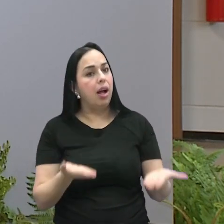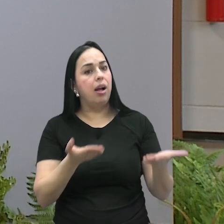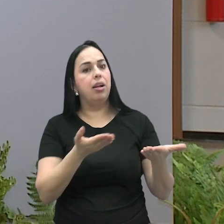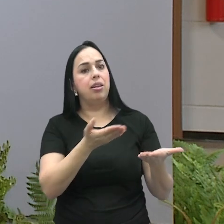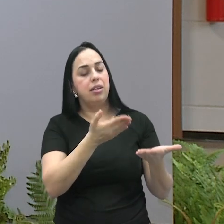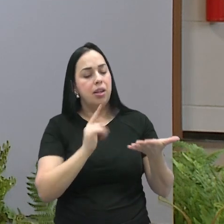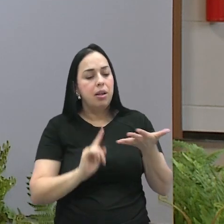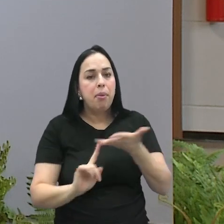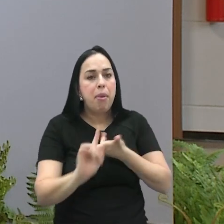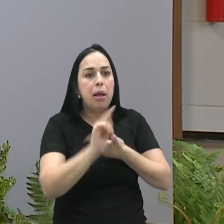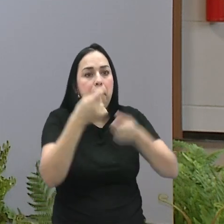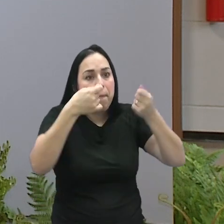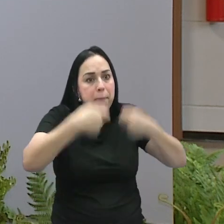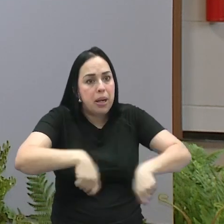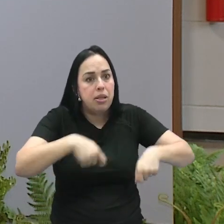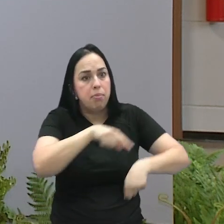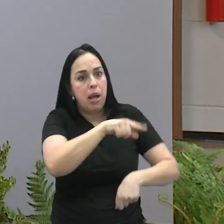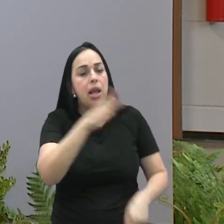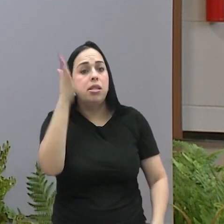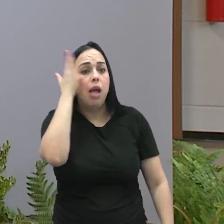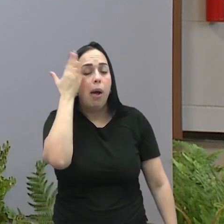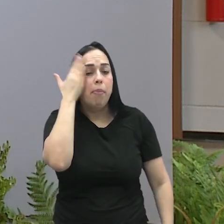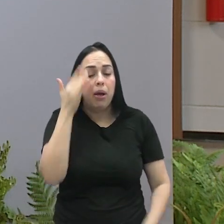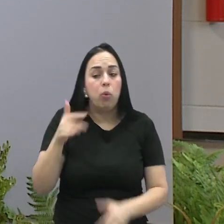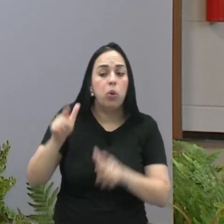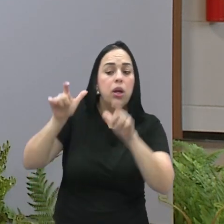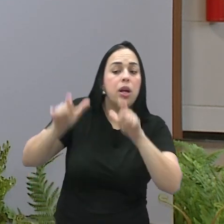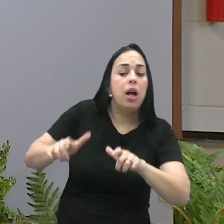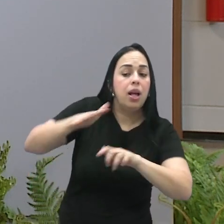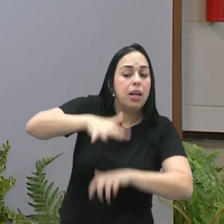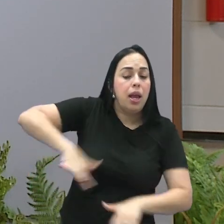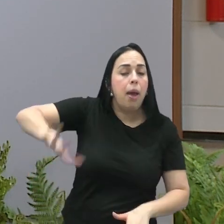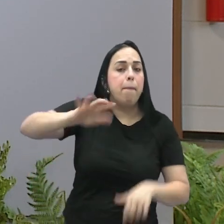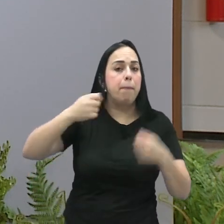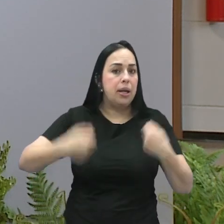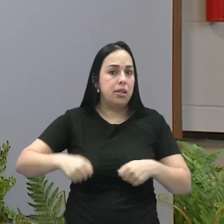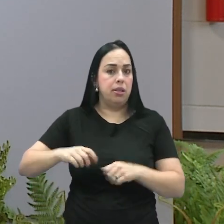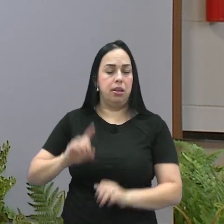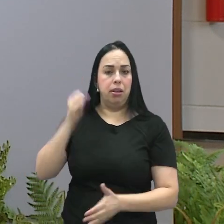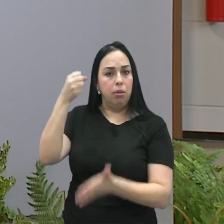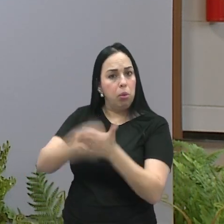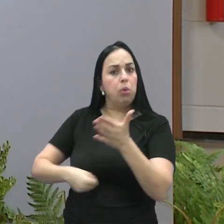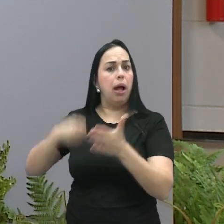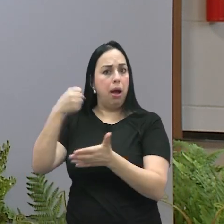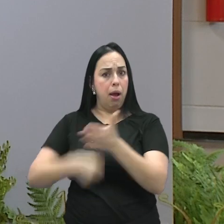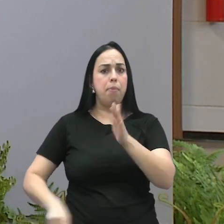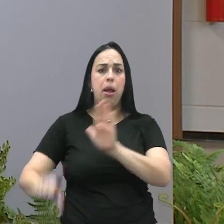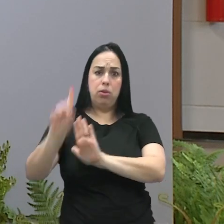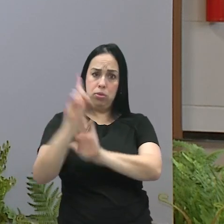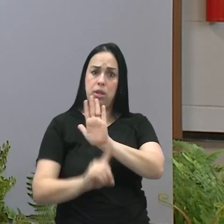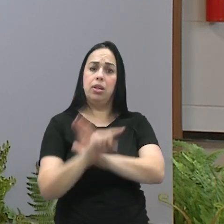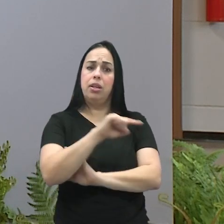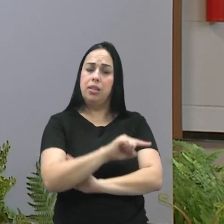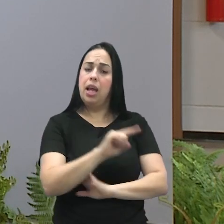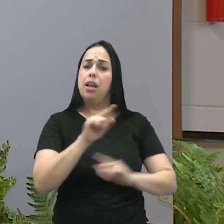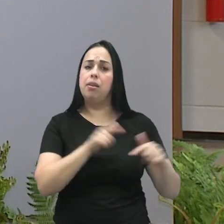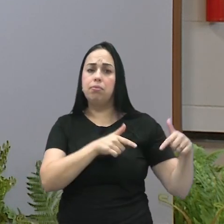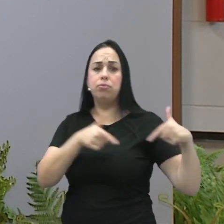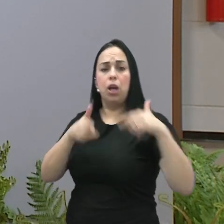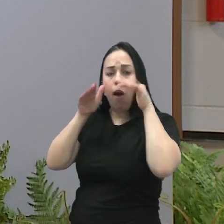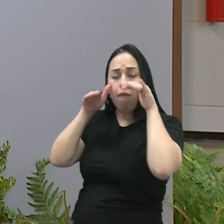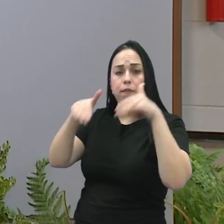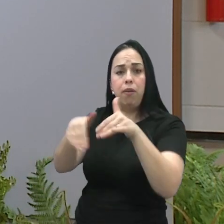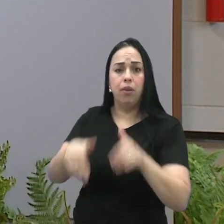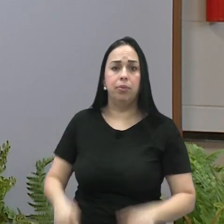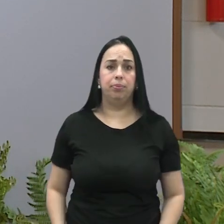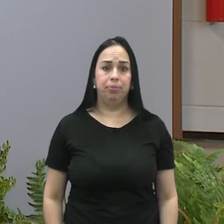para o poder público, para ele ter conhecimento dessa necessidade e aí lutar pelos nossos direitos, fazer com que esse poder público ele atue de uma forma